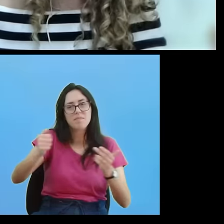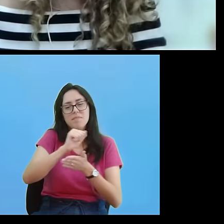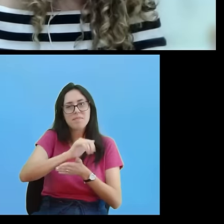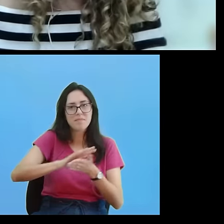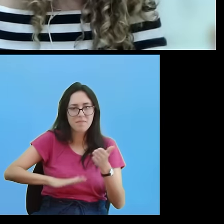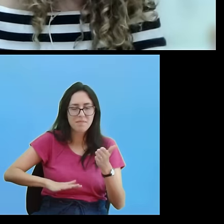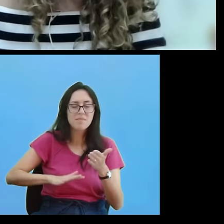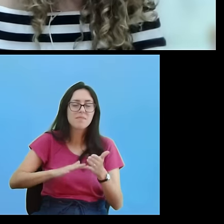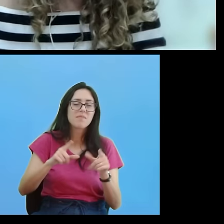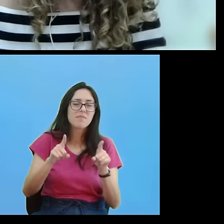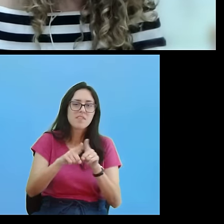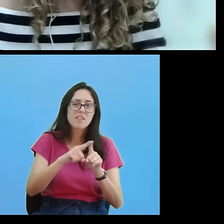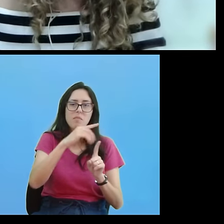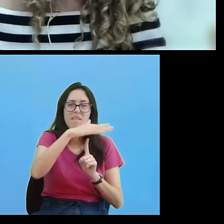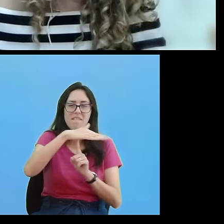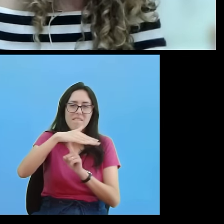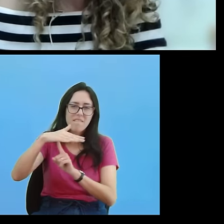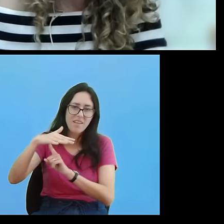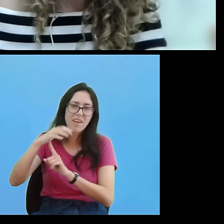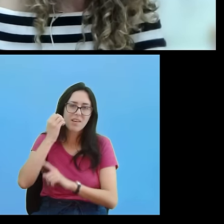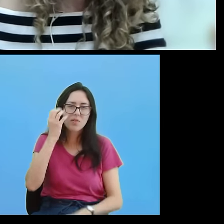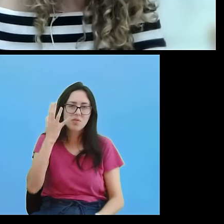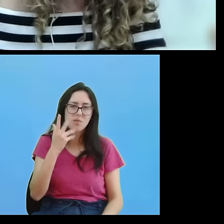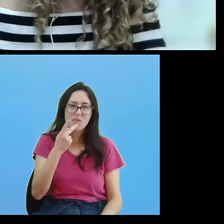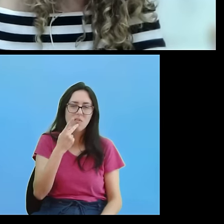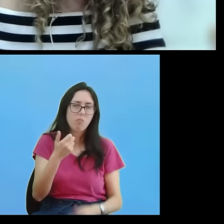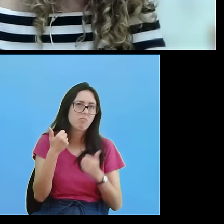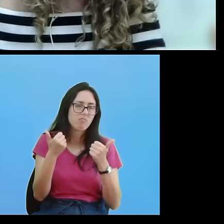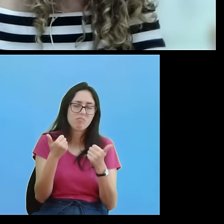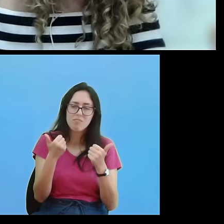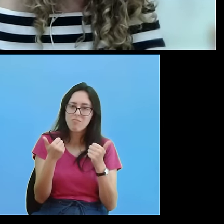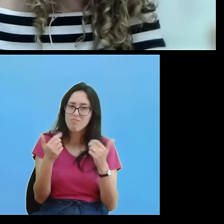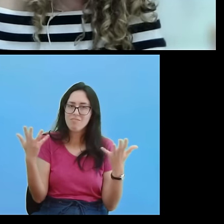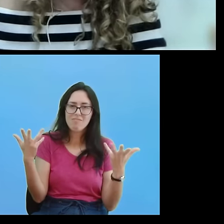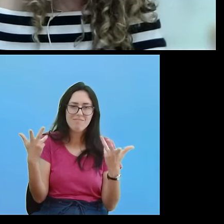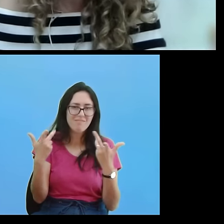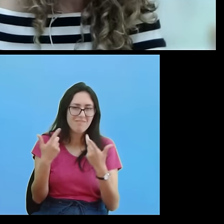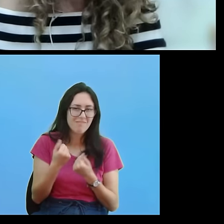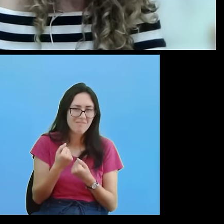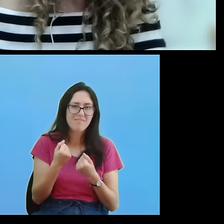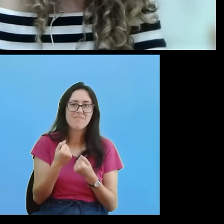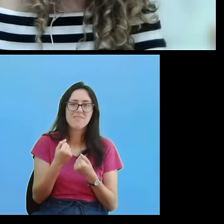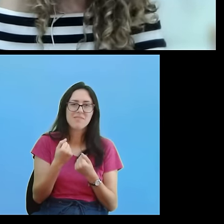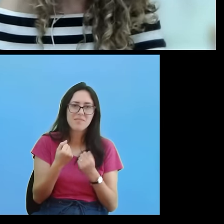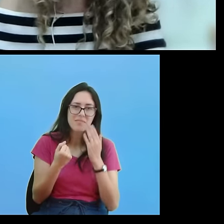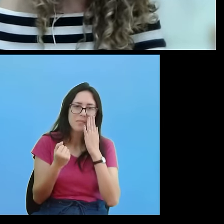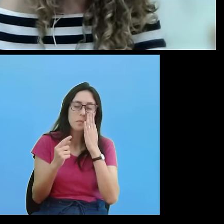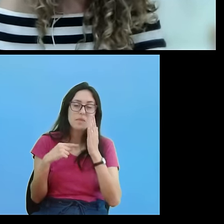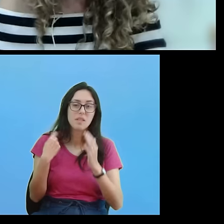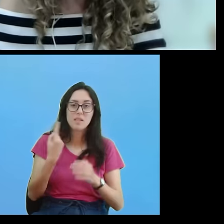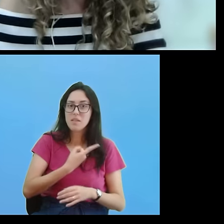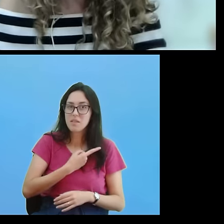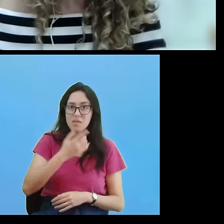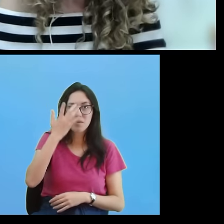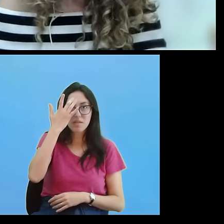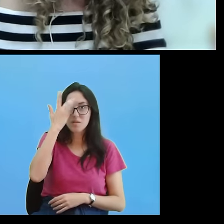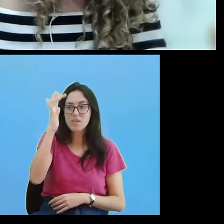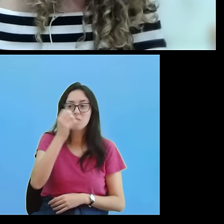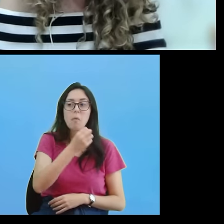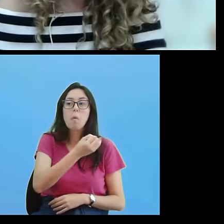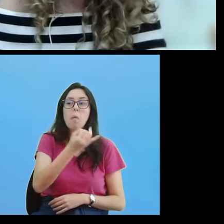Na feira, né, como a Sueli falou, foi um sucesso, a gente não tem a dimensão do quanto há demanda,